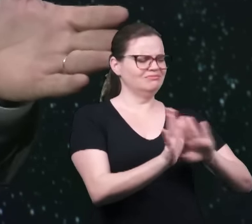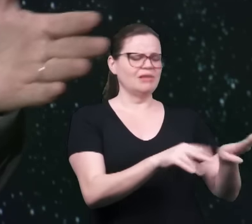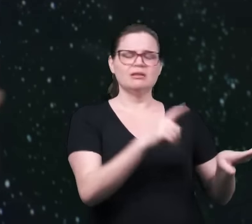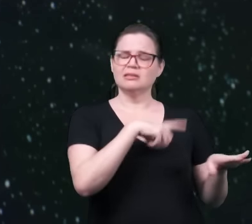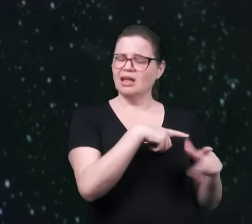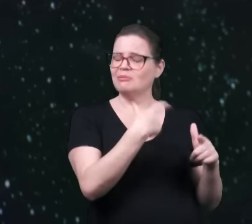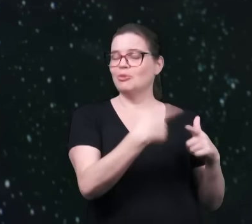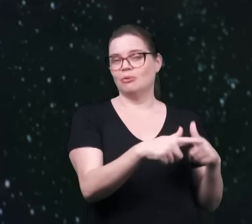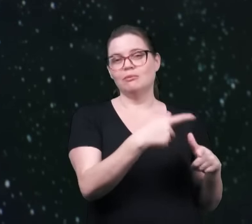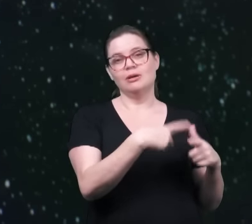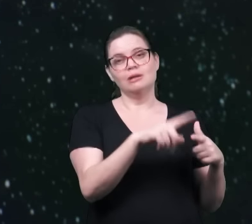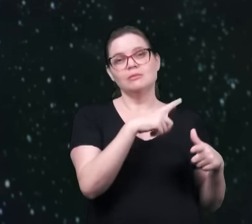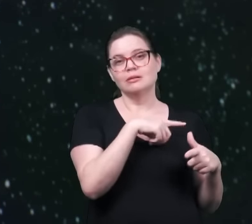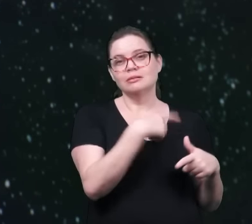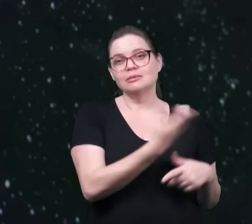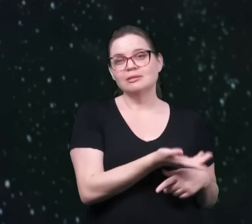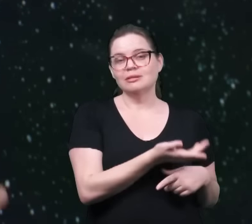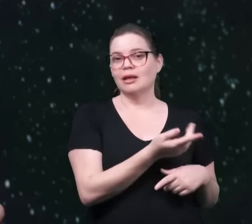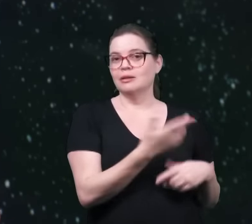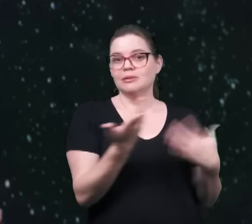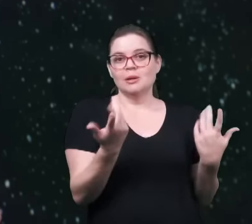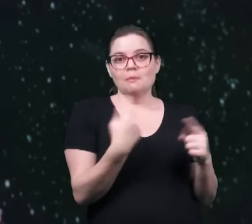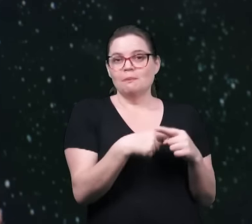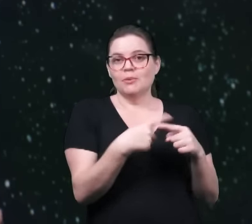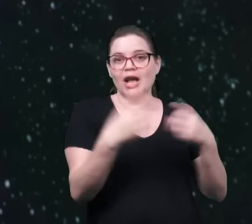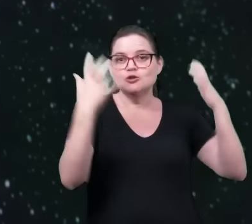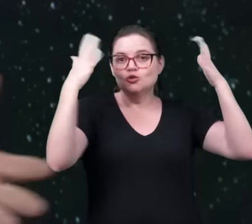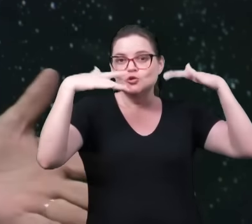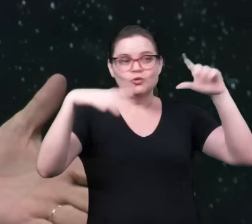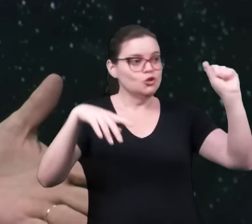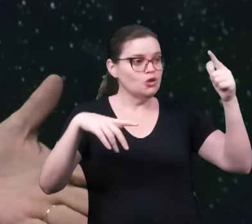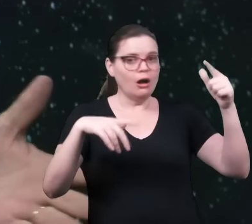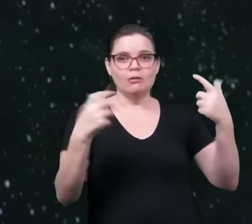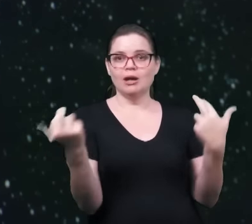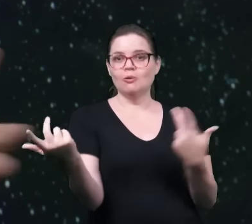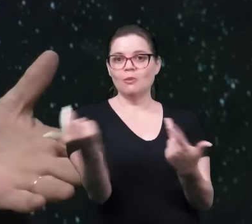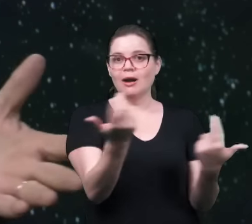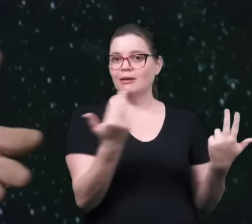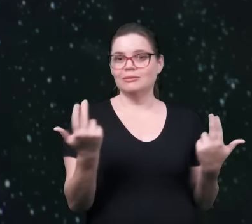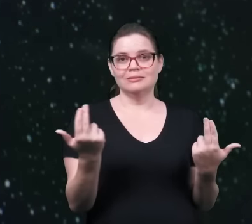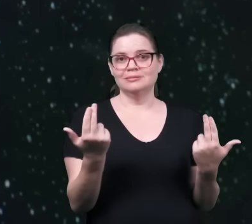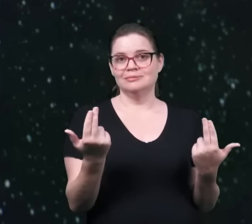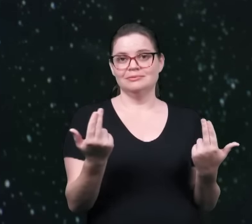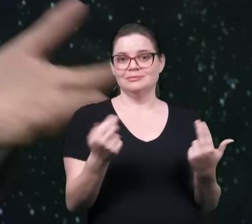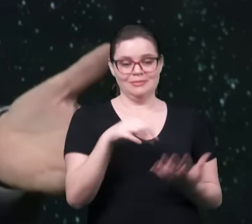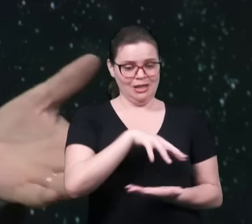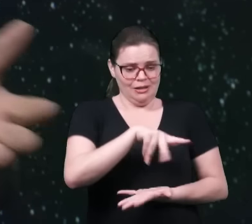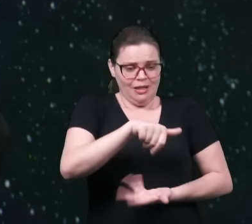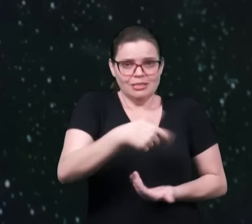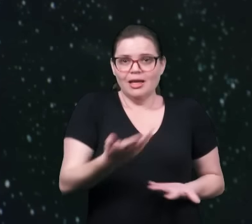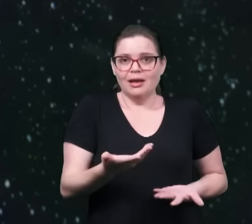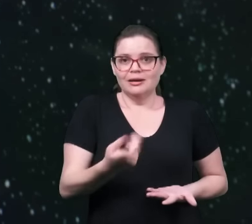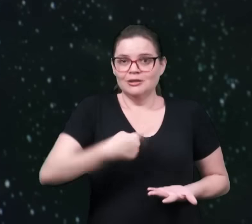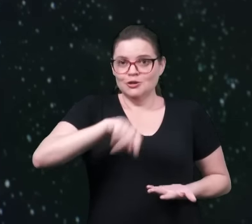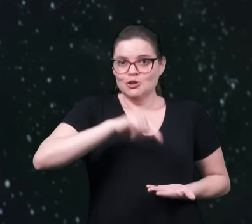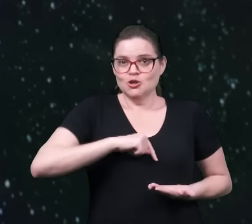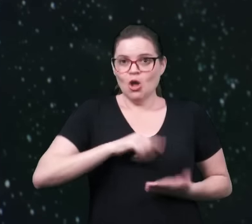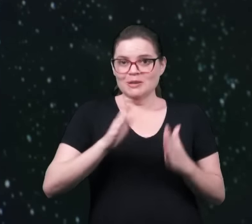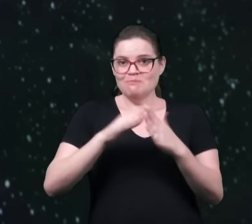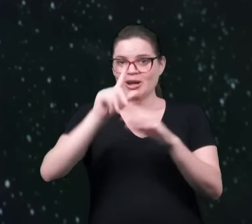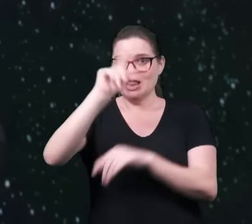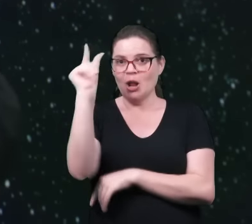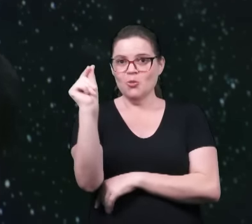você falou, a chuva e o sol vêm para todos. Né? Nós não estamos diferentes. Nós não moramos na Lua, moramos aqui